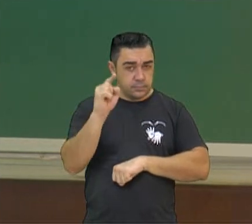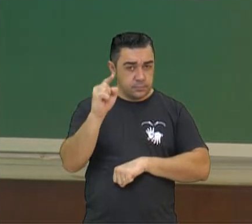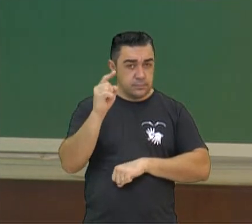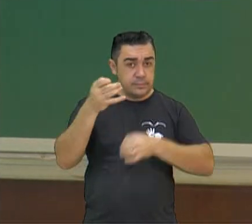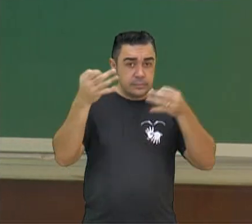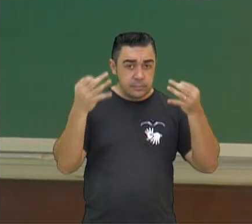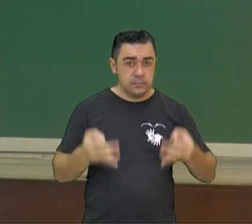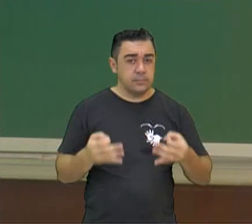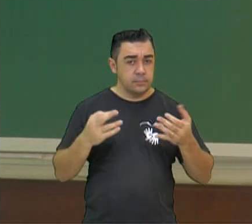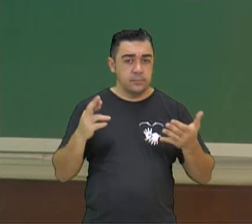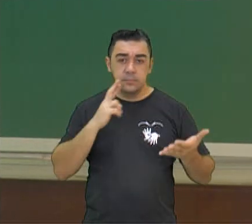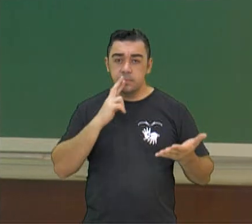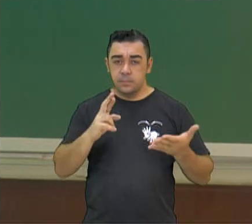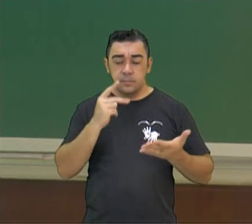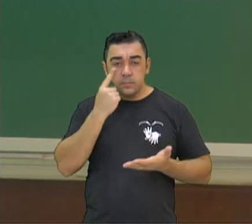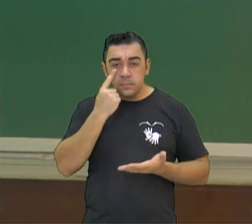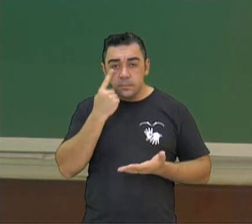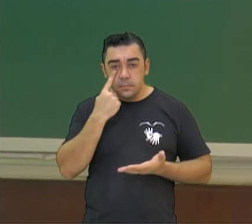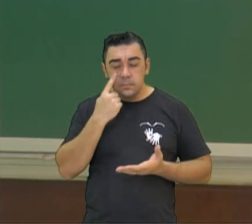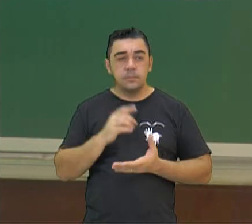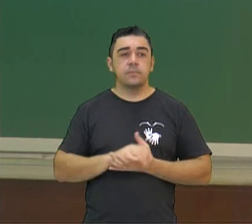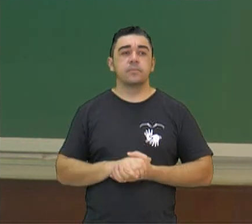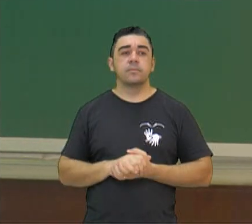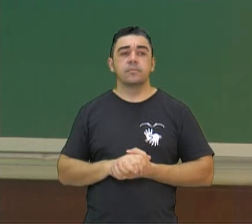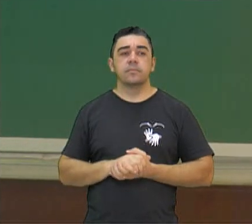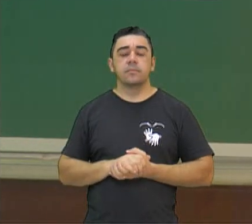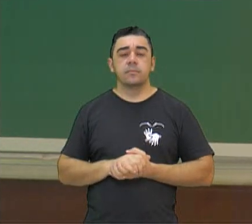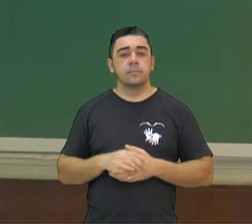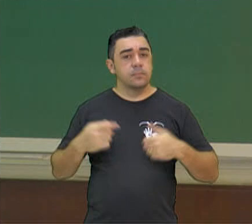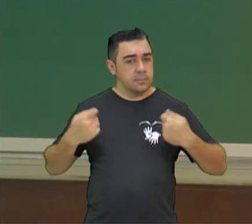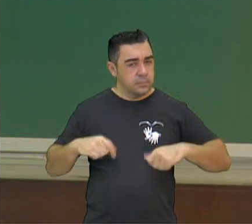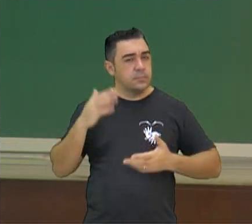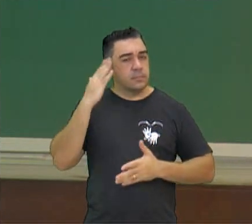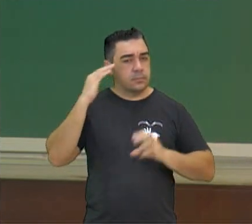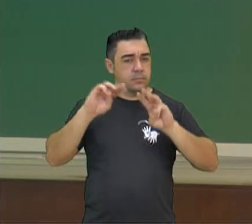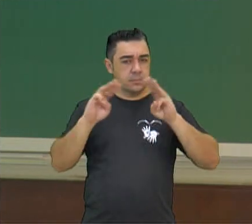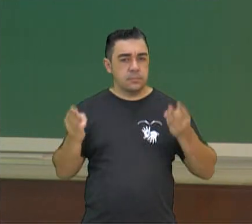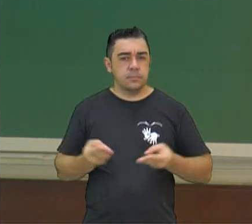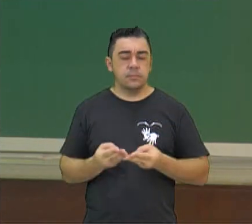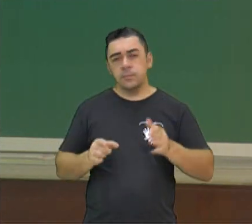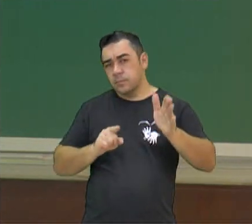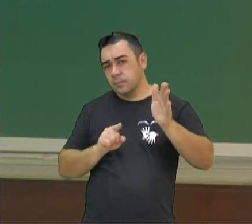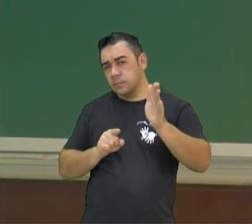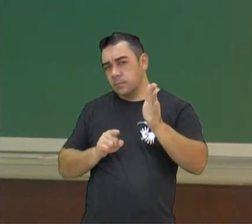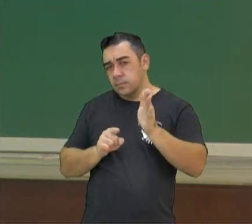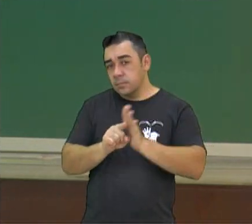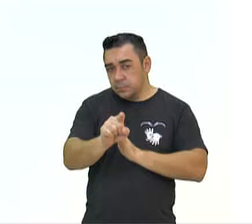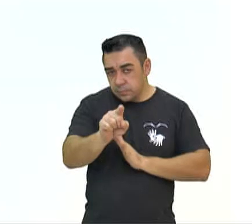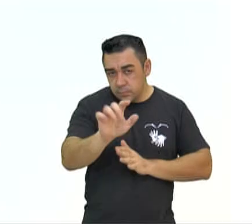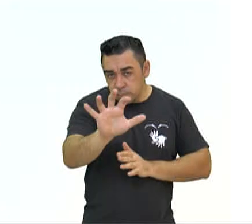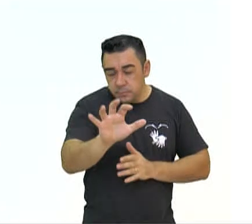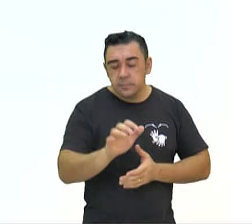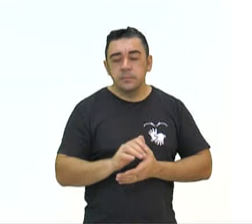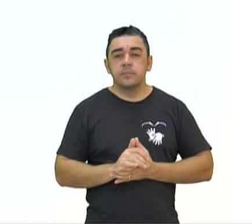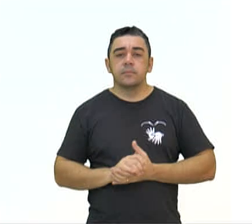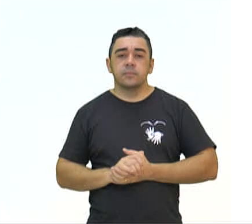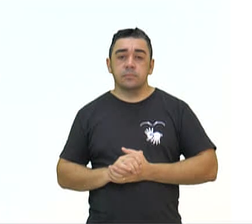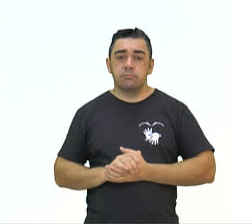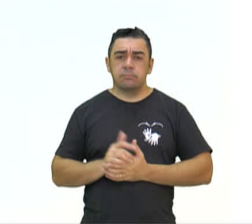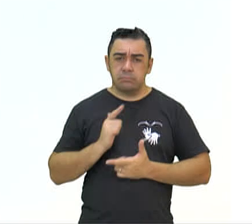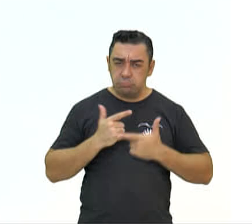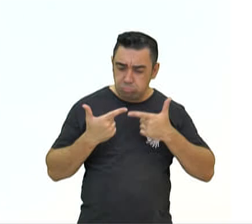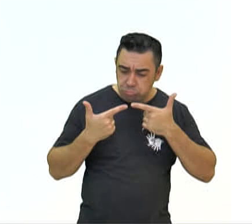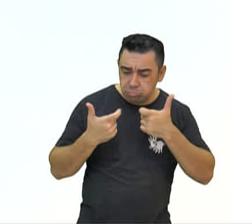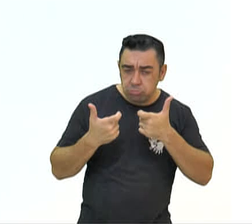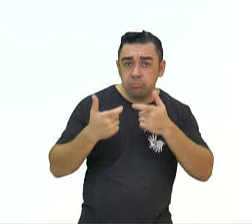do que a gente vai ver agora. Isto é fundamental. Aí a pergunta nos diz assim, ó, os confrontos